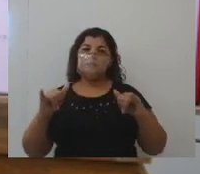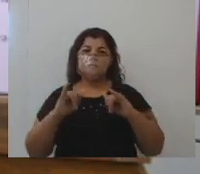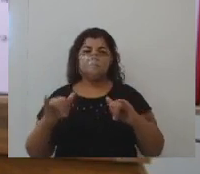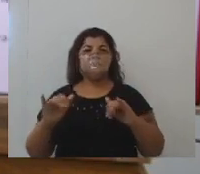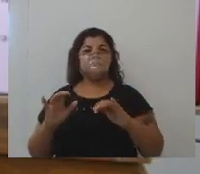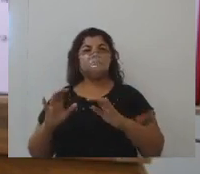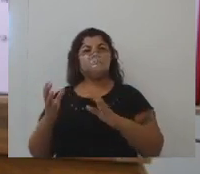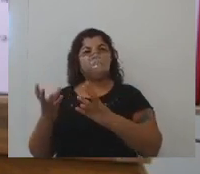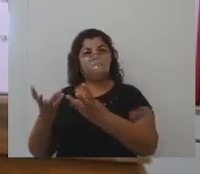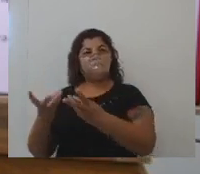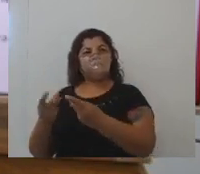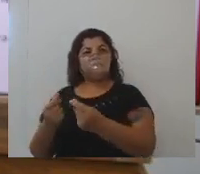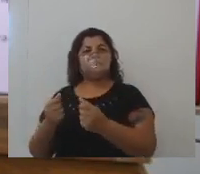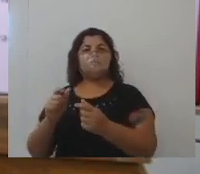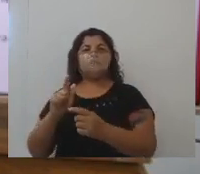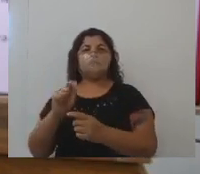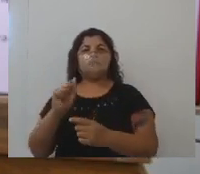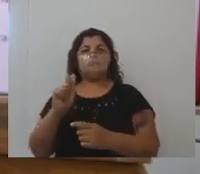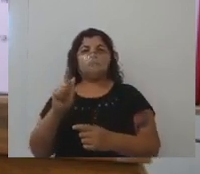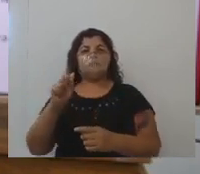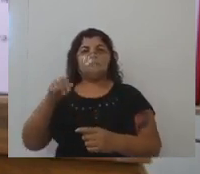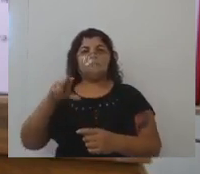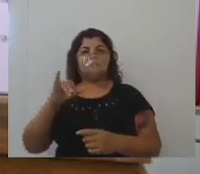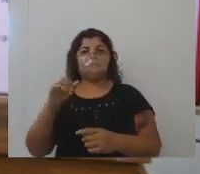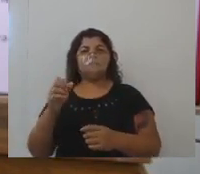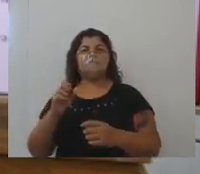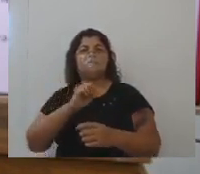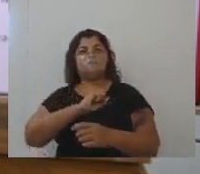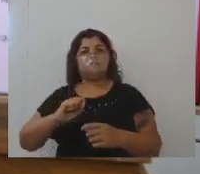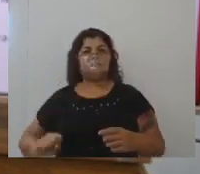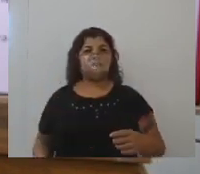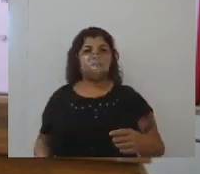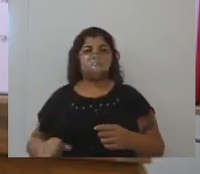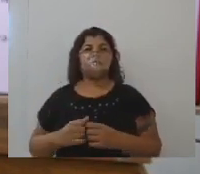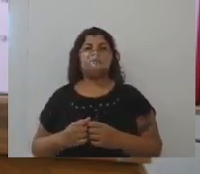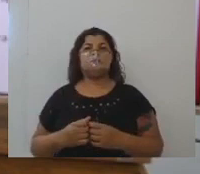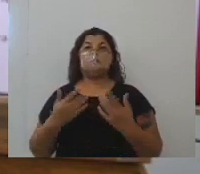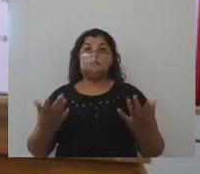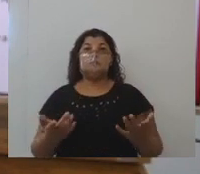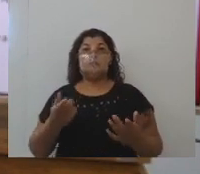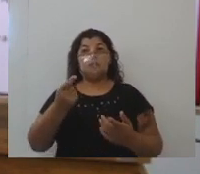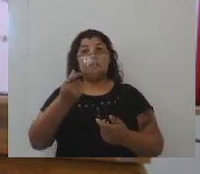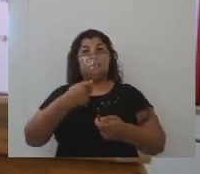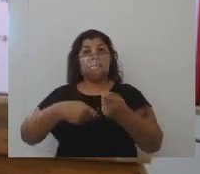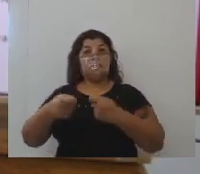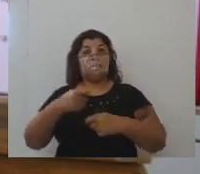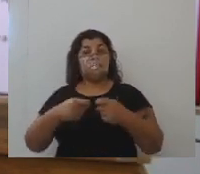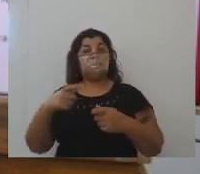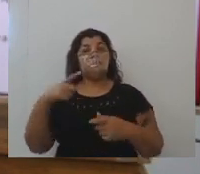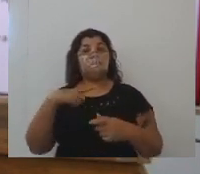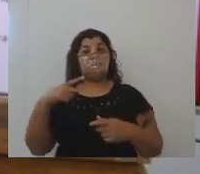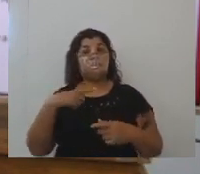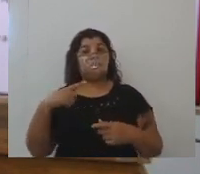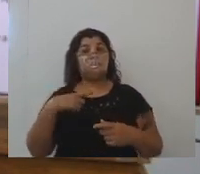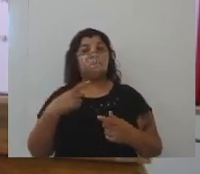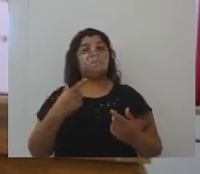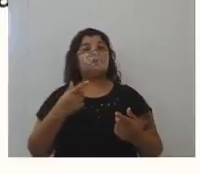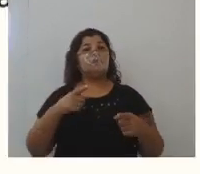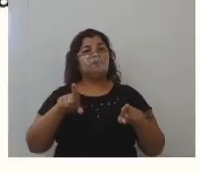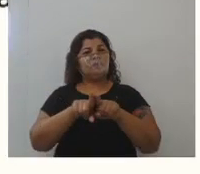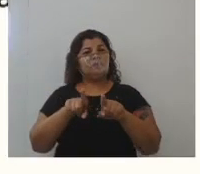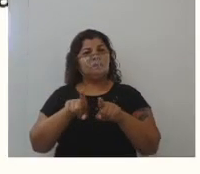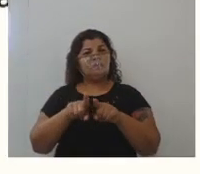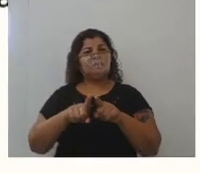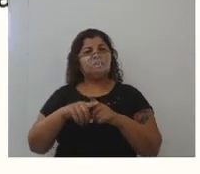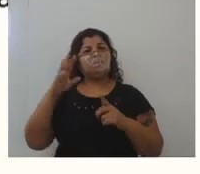fonte Agência Senado. O que é que o capitalismo tem a ver comigo? Tem a ver com sonhos. A situação não é diferente para